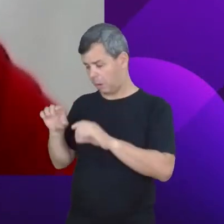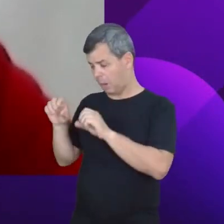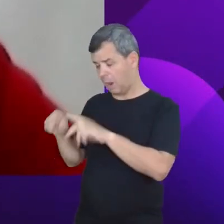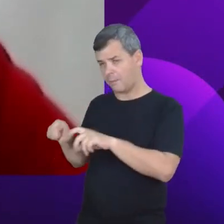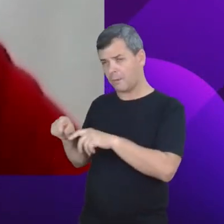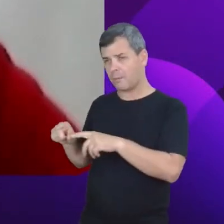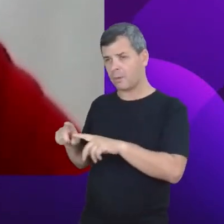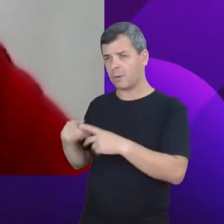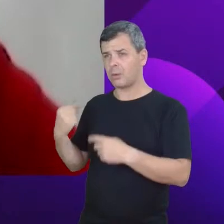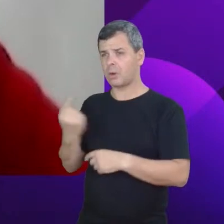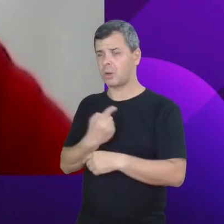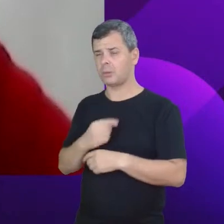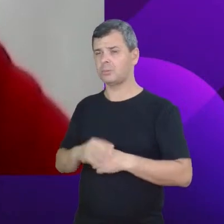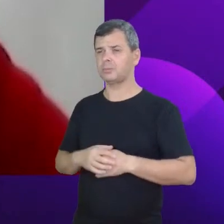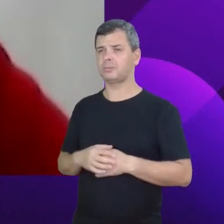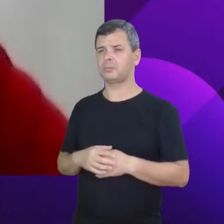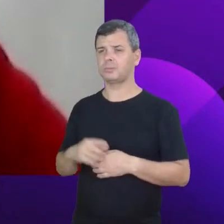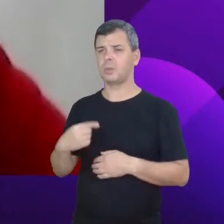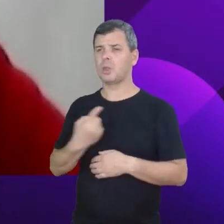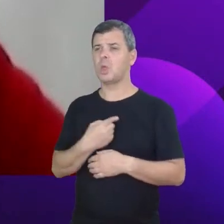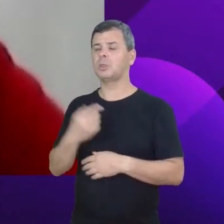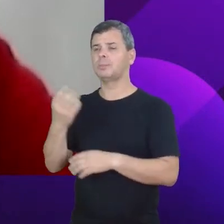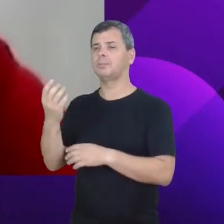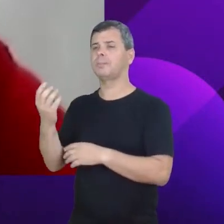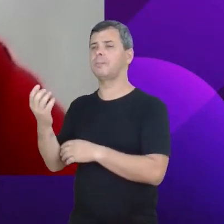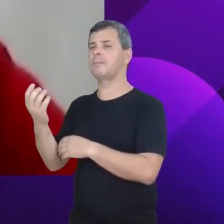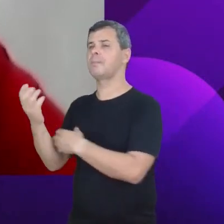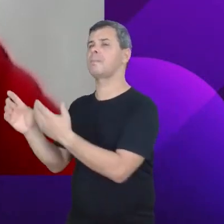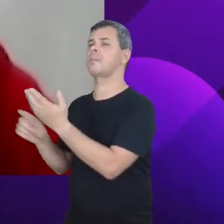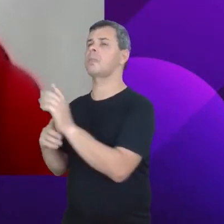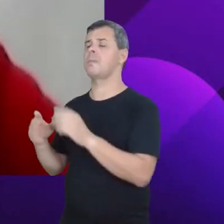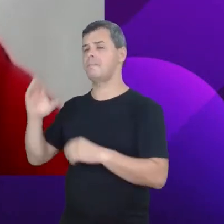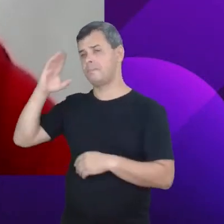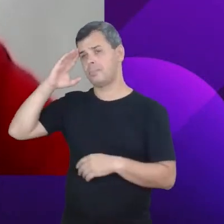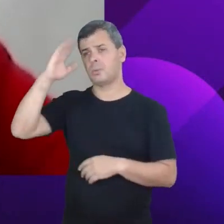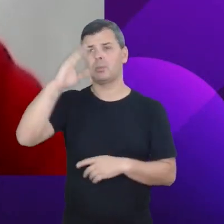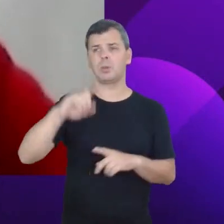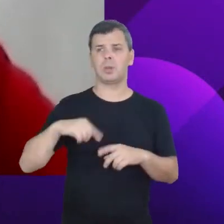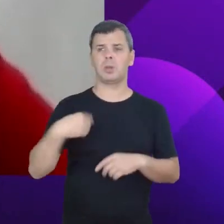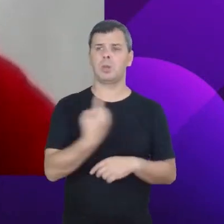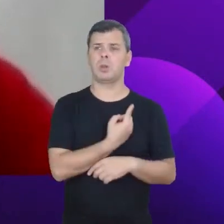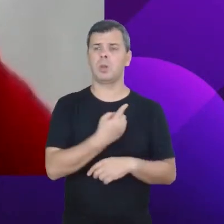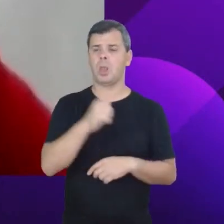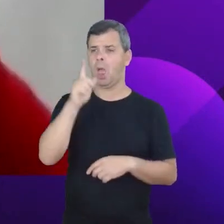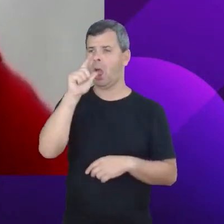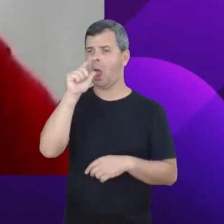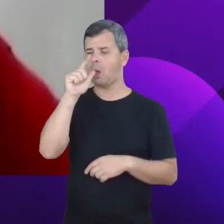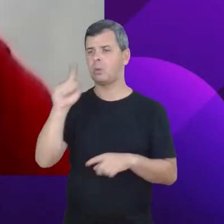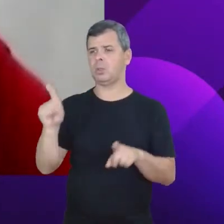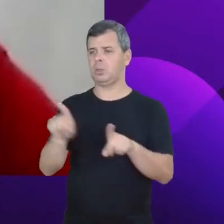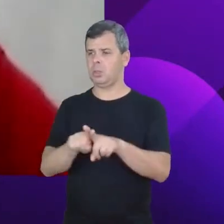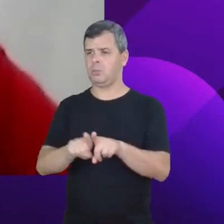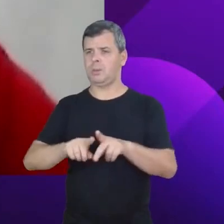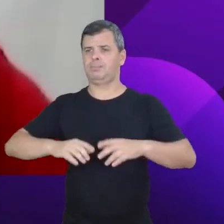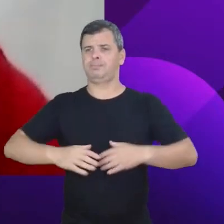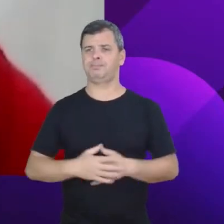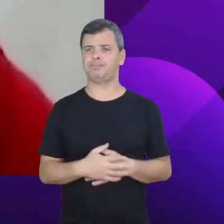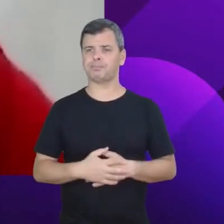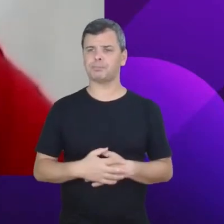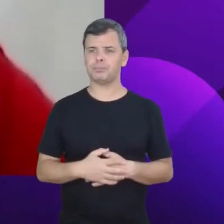contaminando as nossas plantações e, acima de tudo, as nossas nascentes.